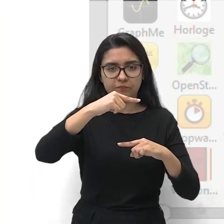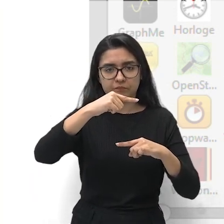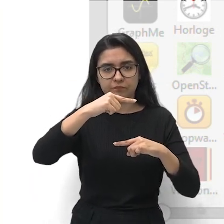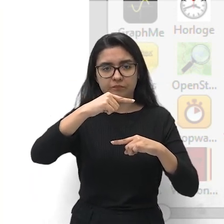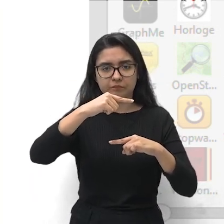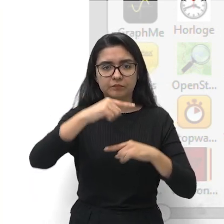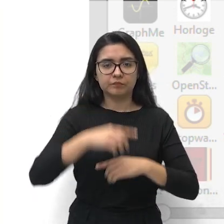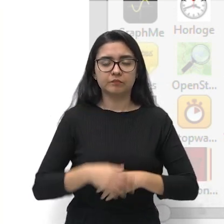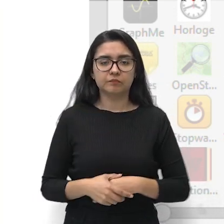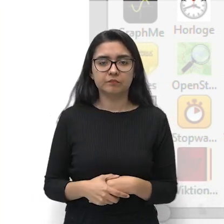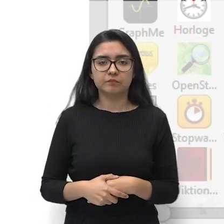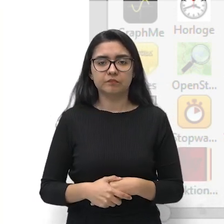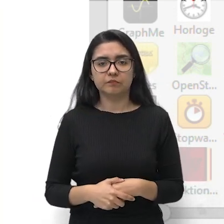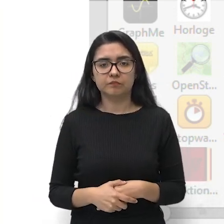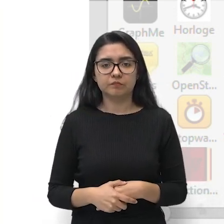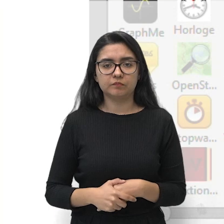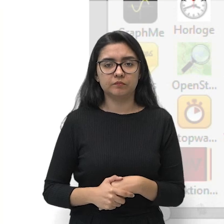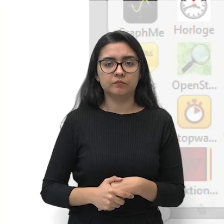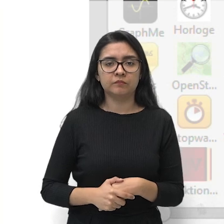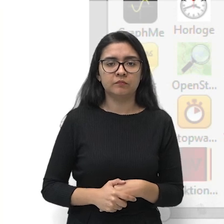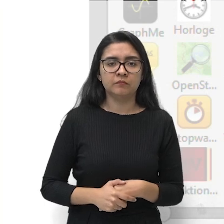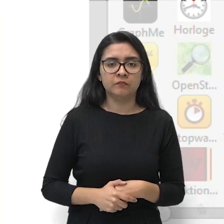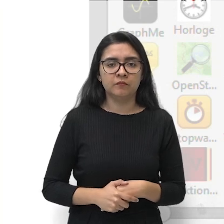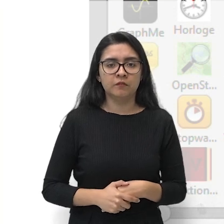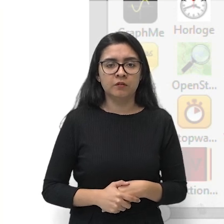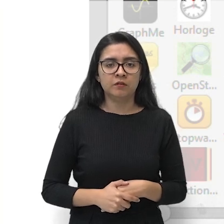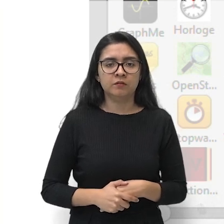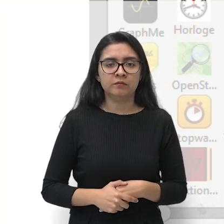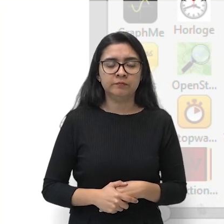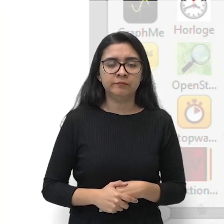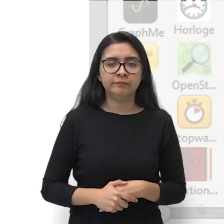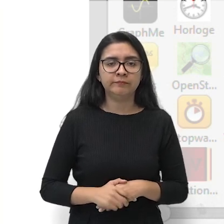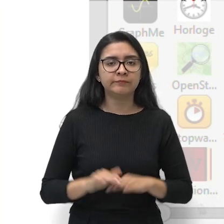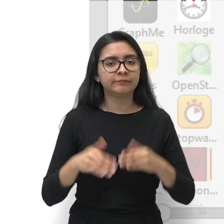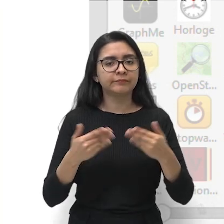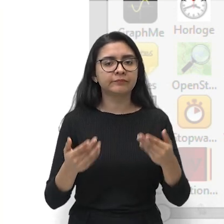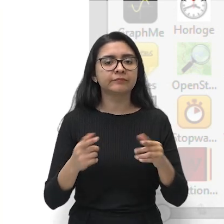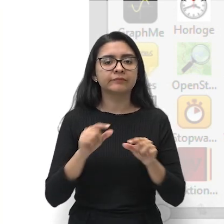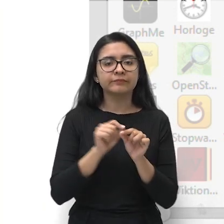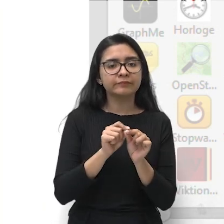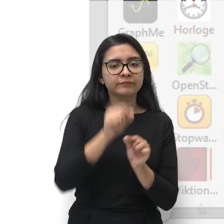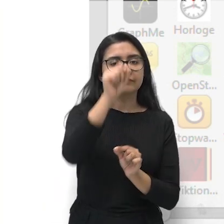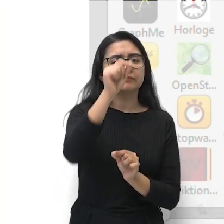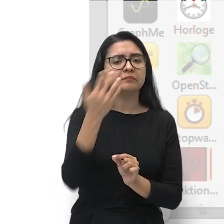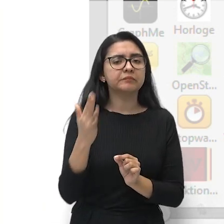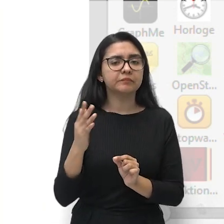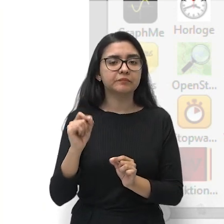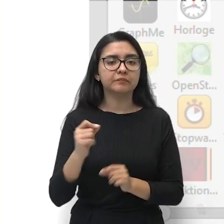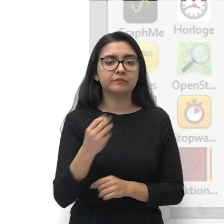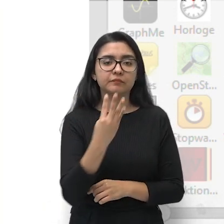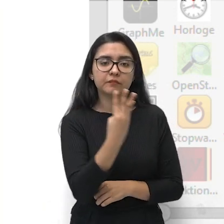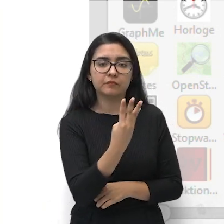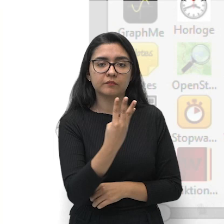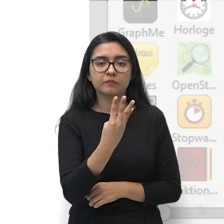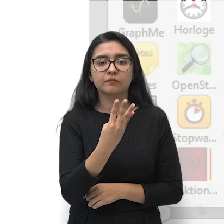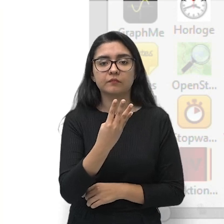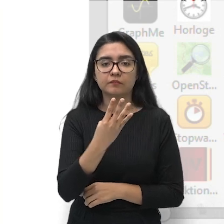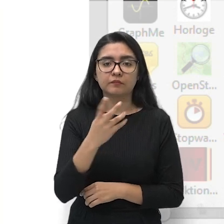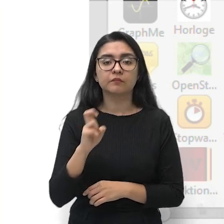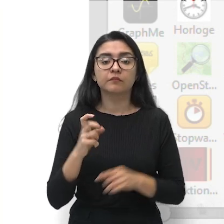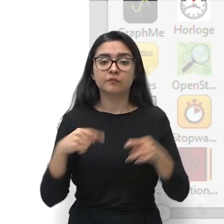melhor. Aí a gente vai ter uma ideia, aqui no caso, a distância aqui é de aproximadamente 4,5,